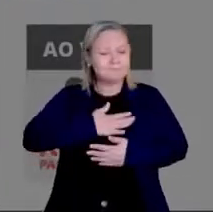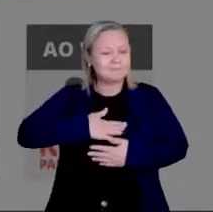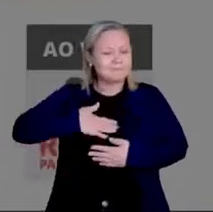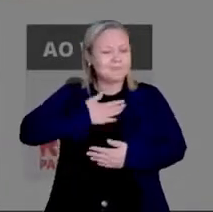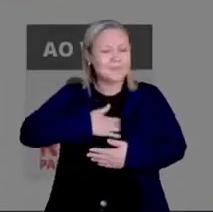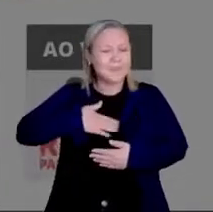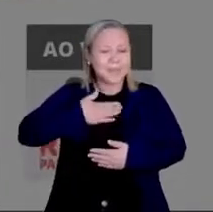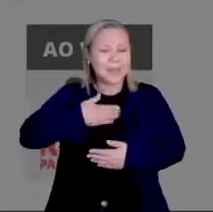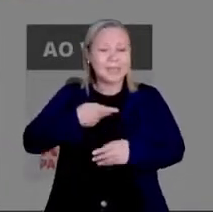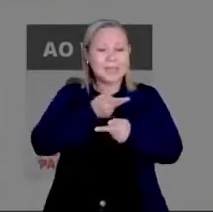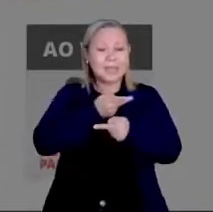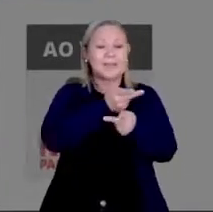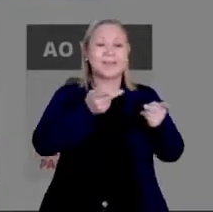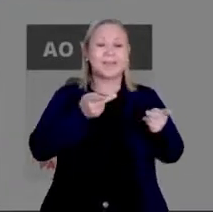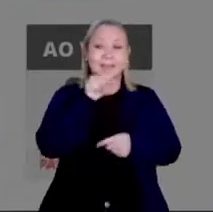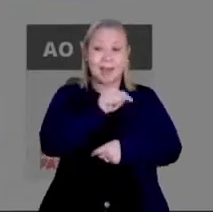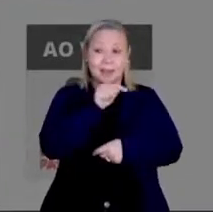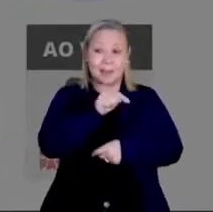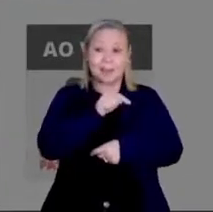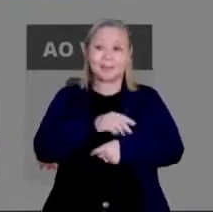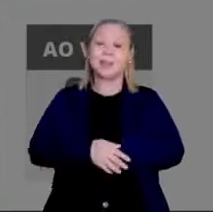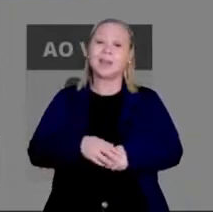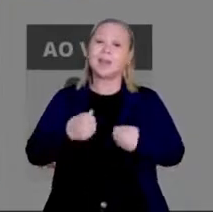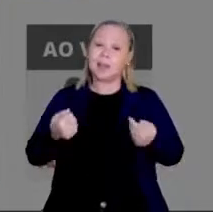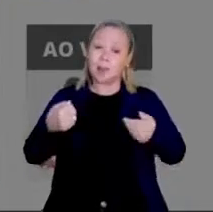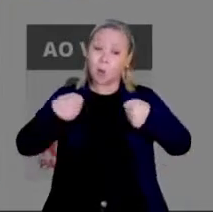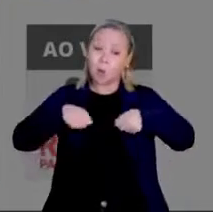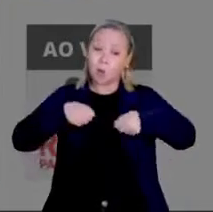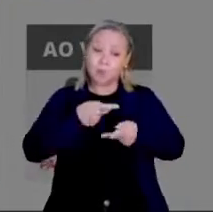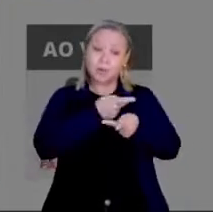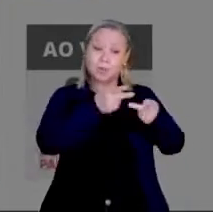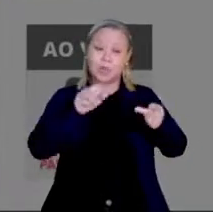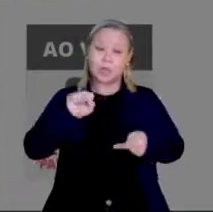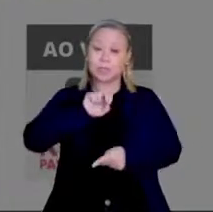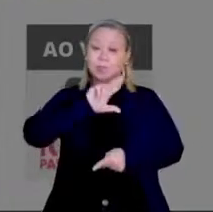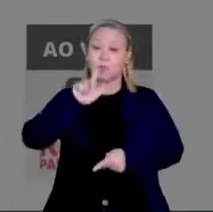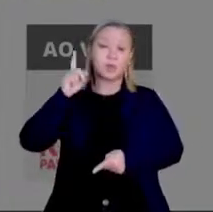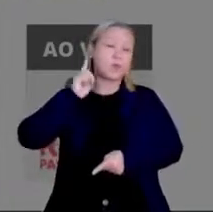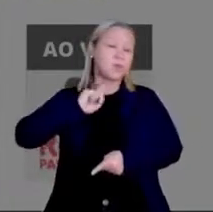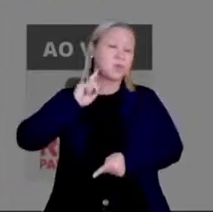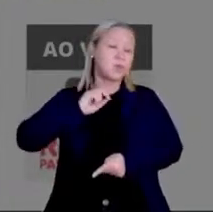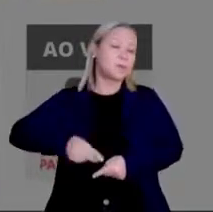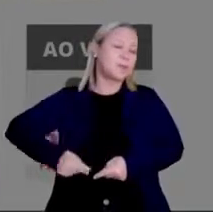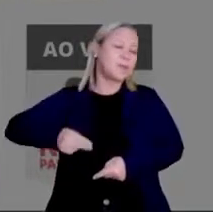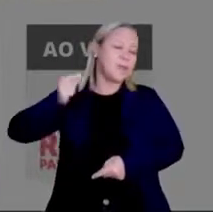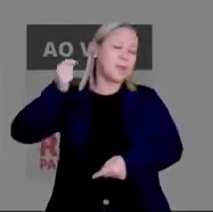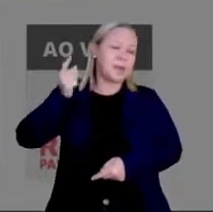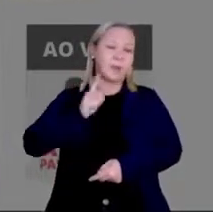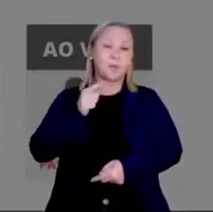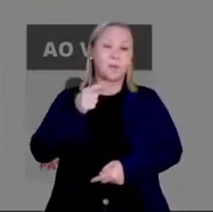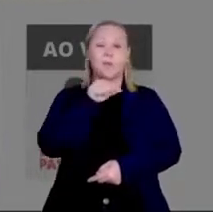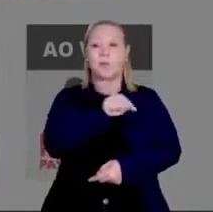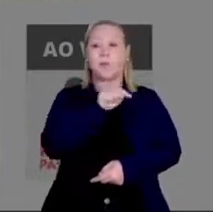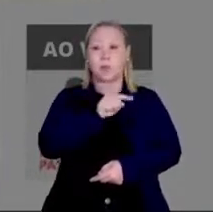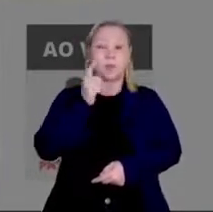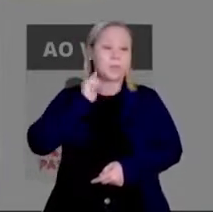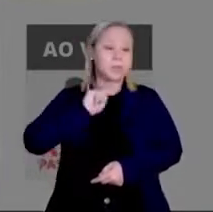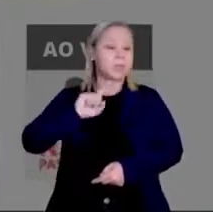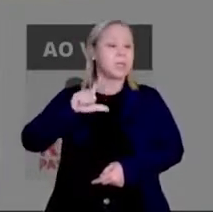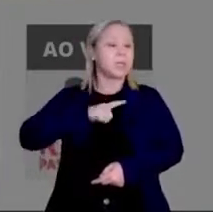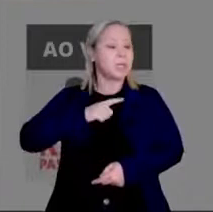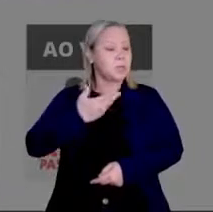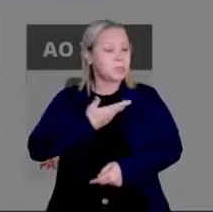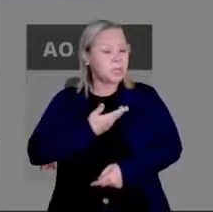cidade que está a 85 quilômetros, sabe, de São Paulo, de Franca, não é isso? Isso. Você está falando